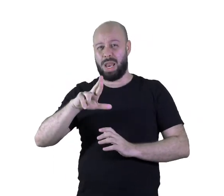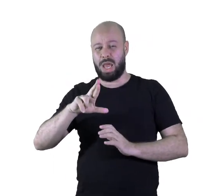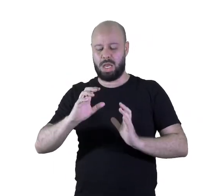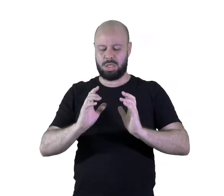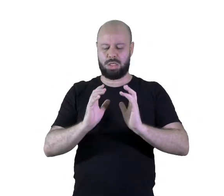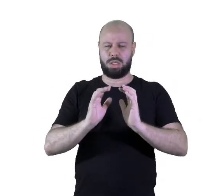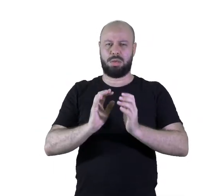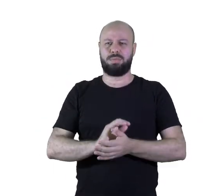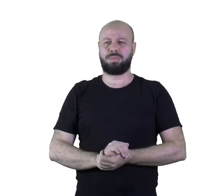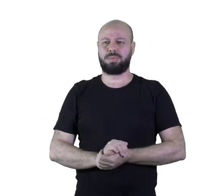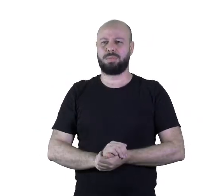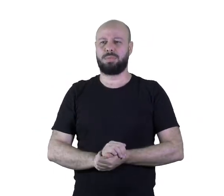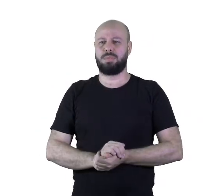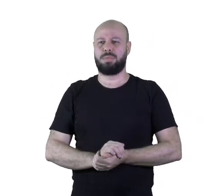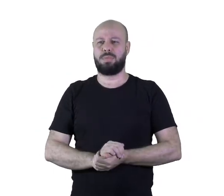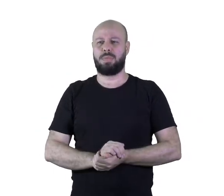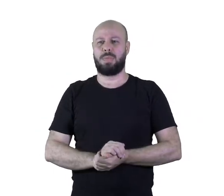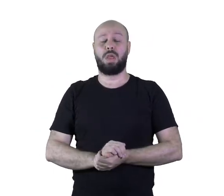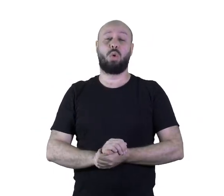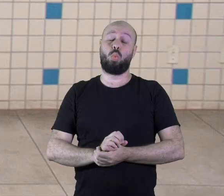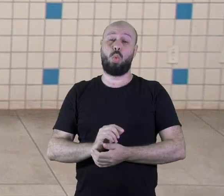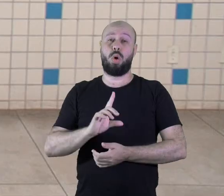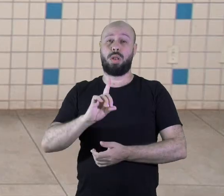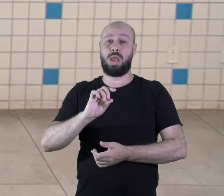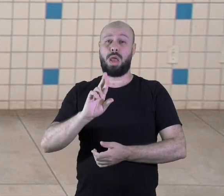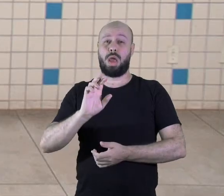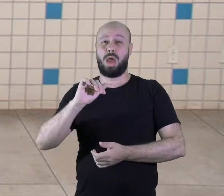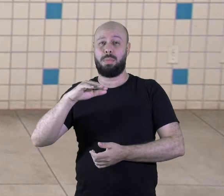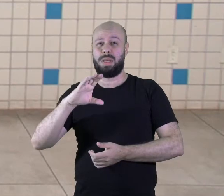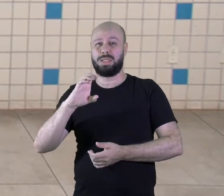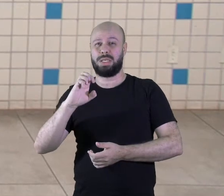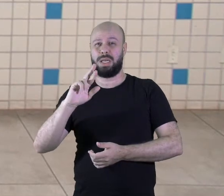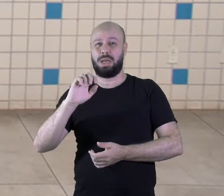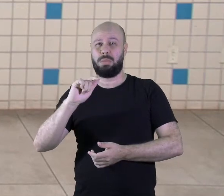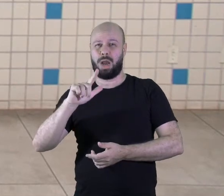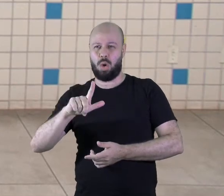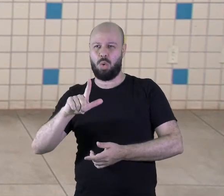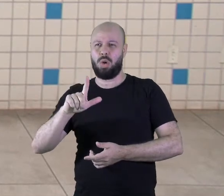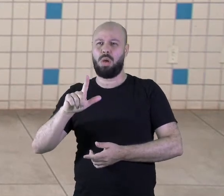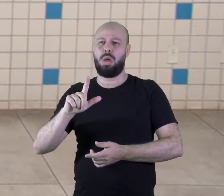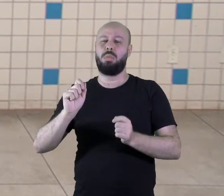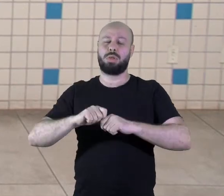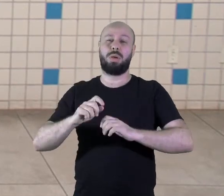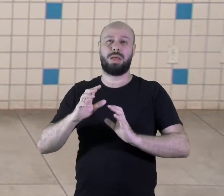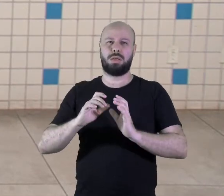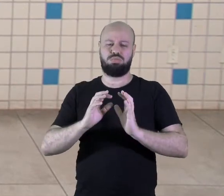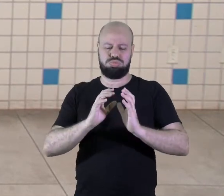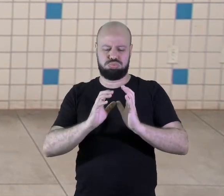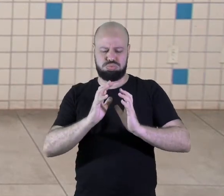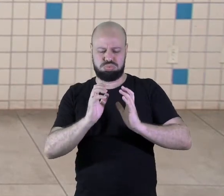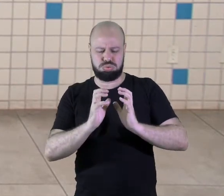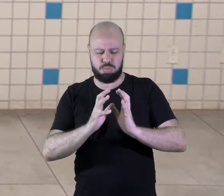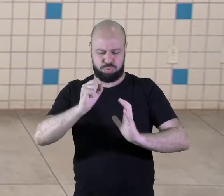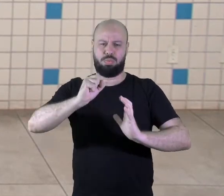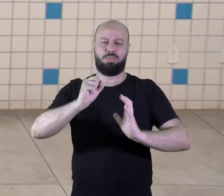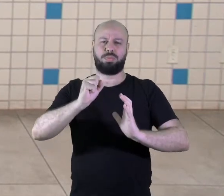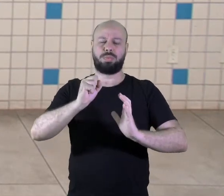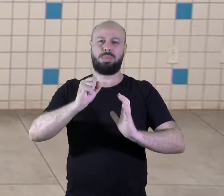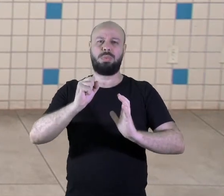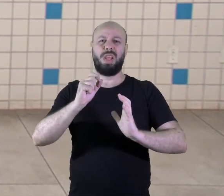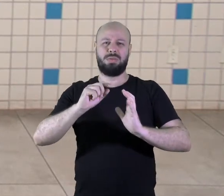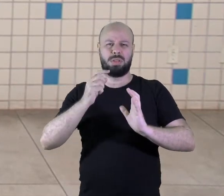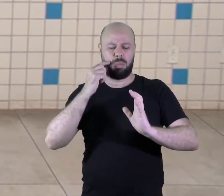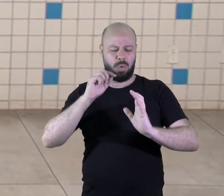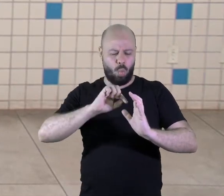que é também conhecido como derrame cerebral? Pode acontecer devido a um entupimento ou rompimento de um